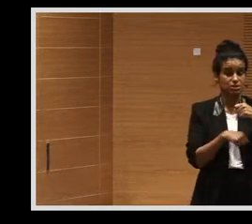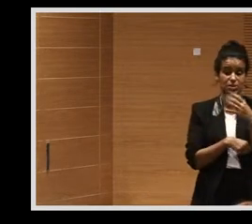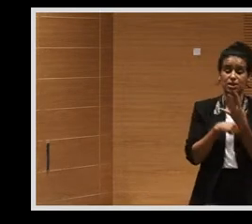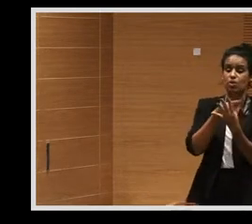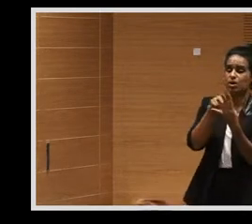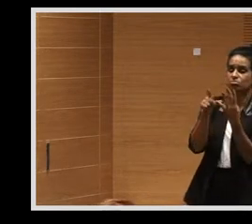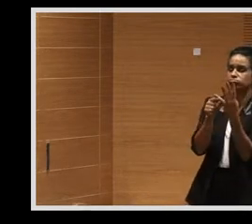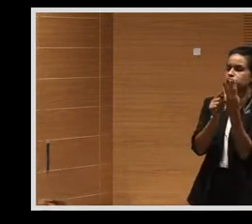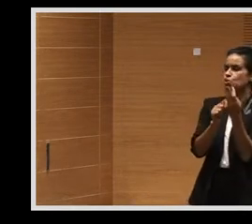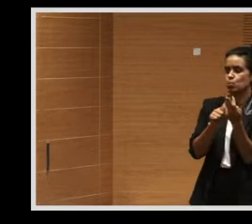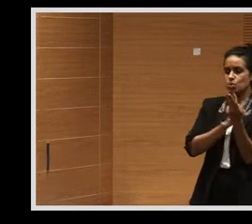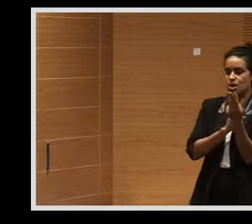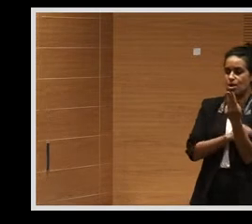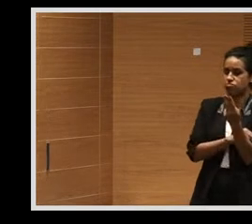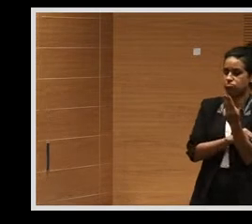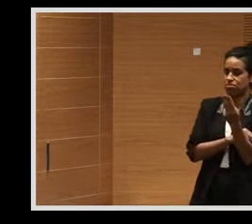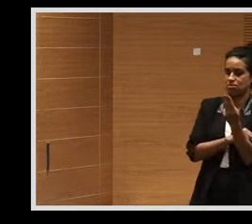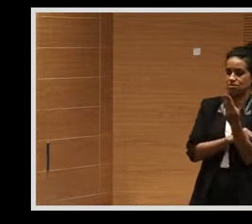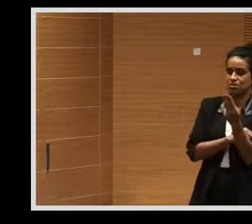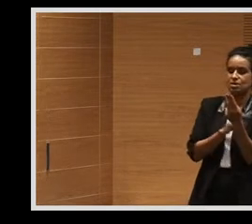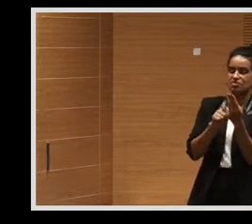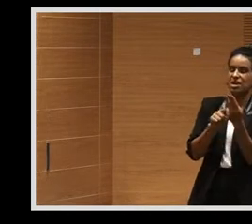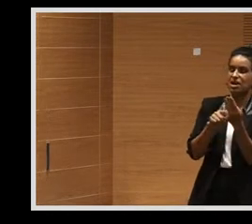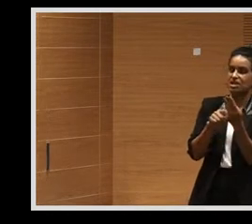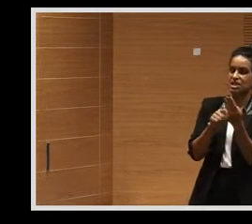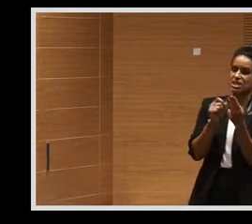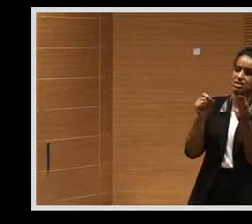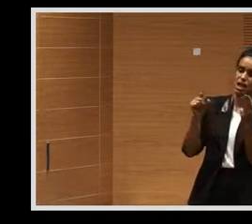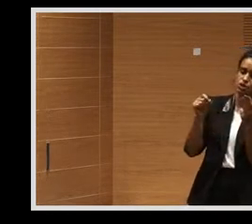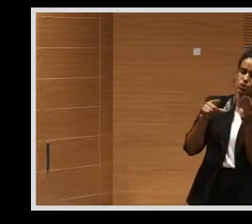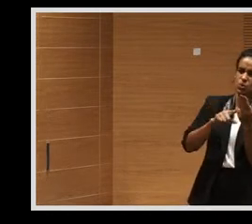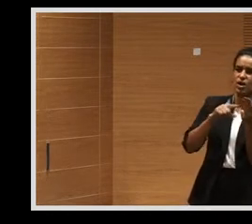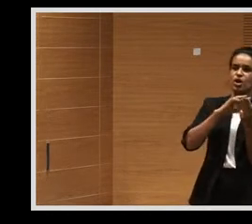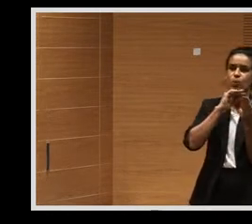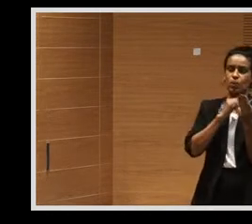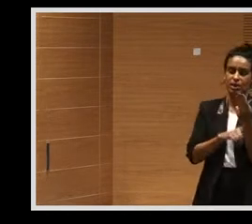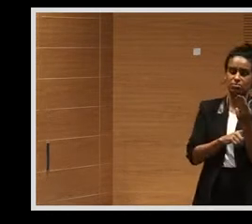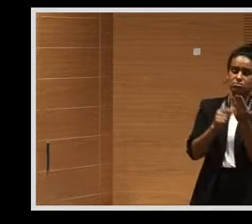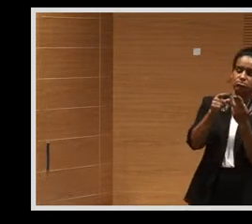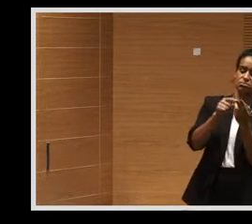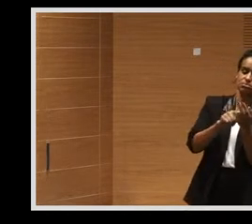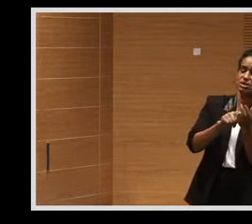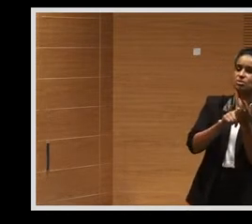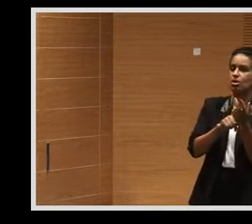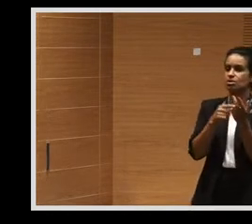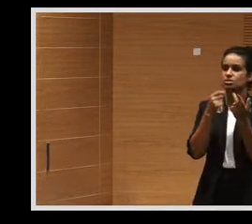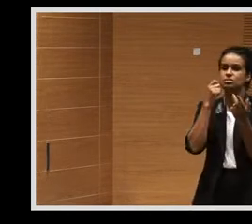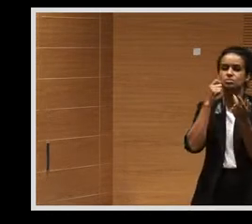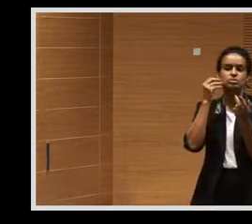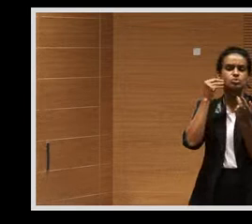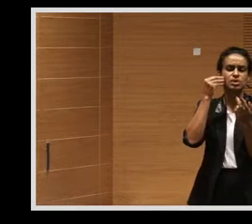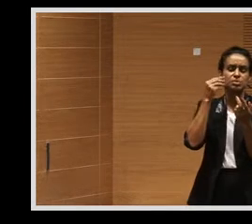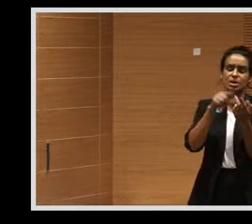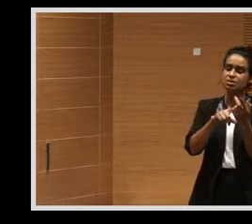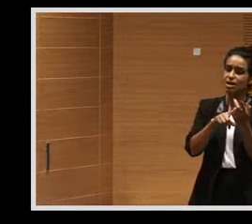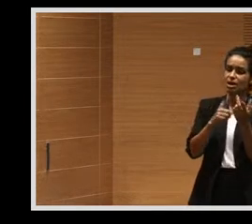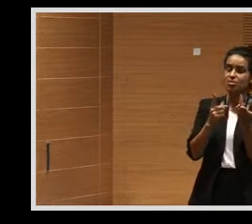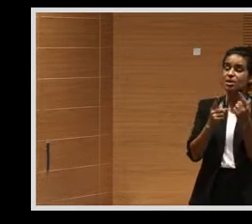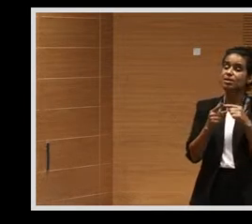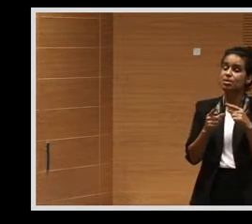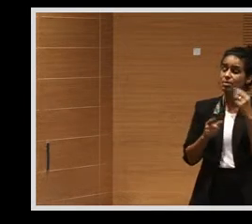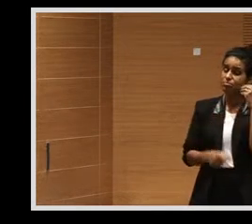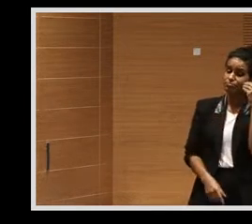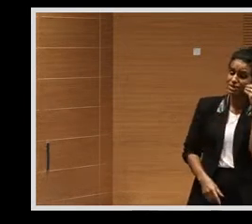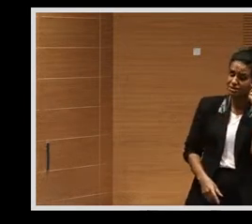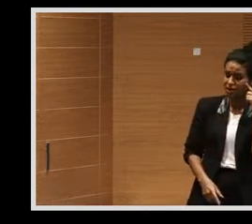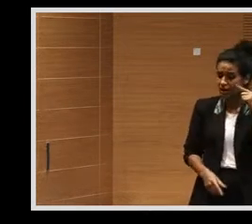naquele dia, naquele outro dia, e me dizer esse azul é ruim, esse aqui, não sei o quê, para dar os primeiros passos para pensar as portas de saída.